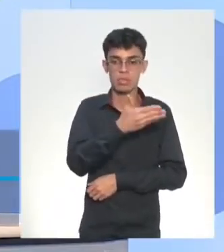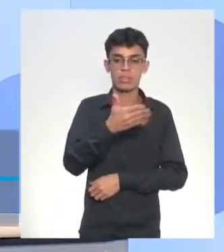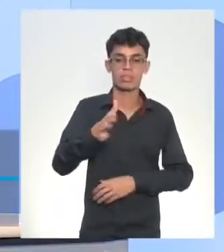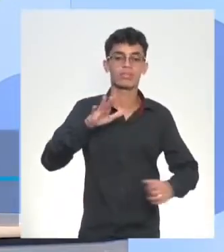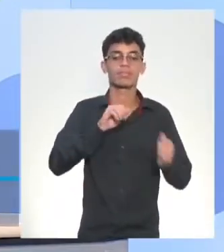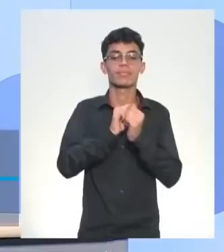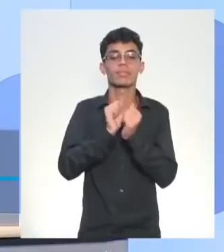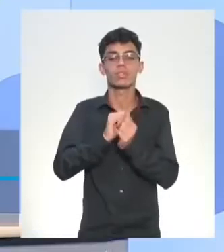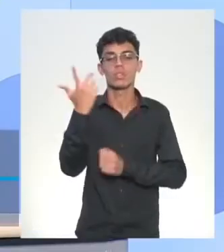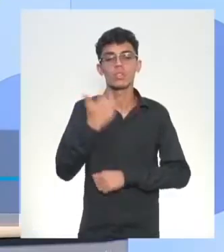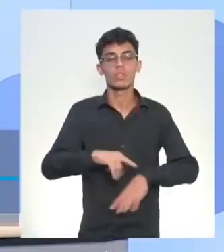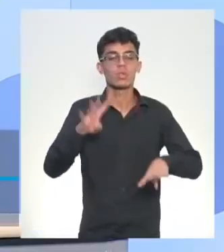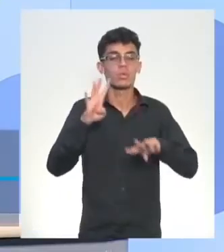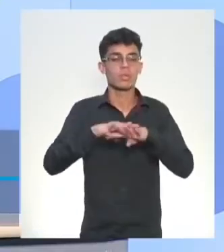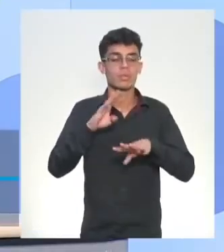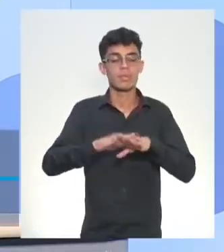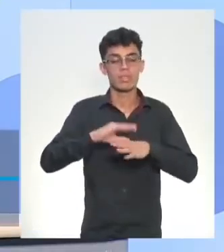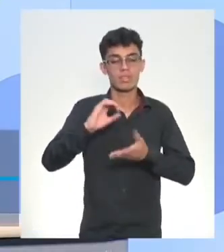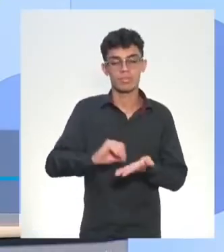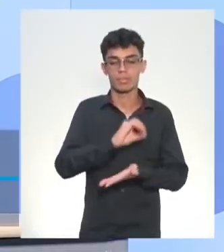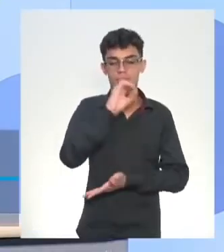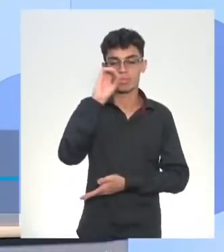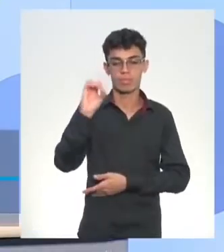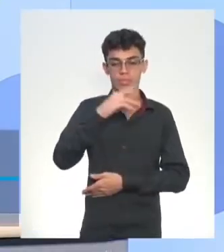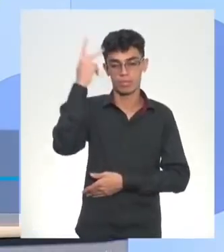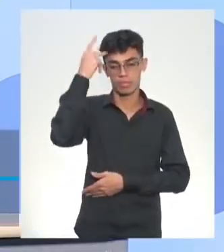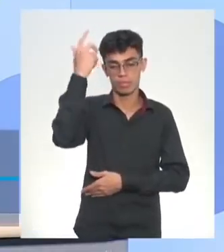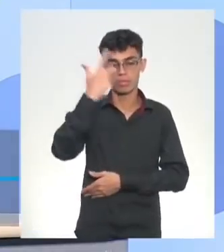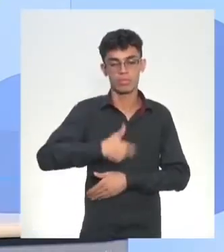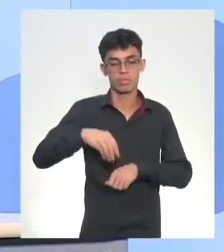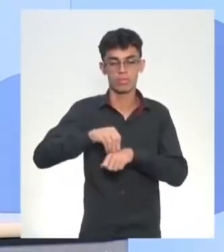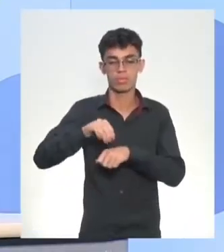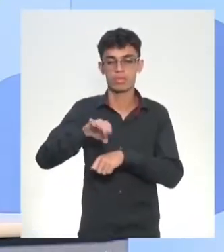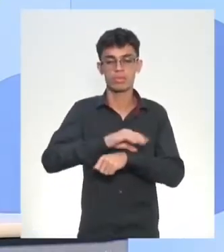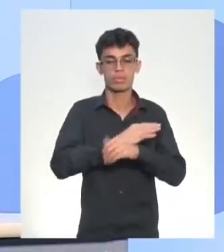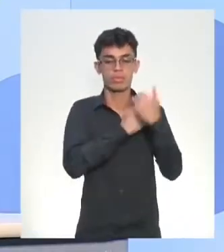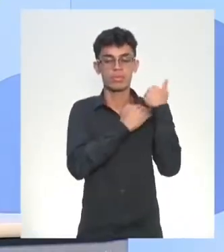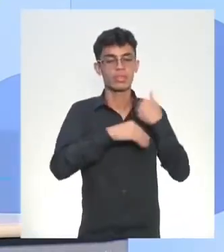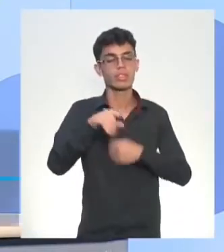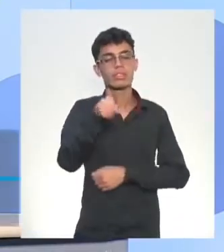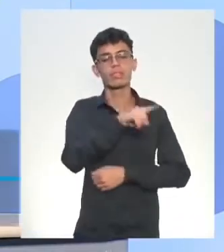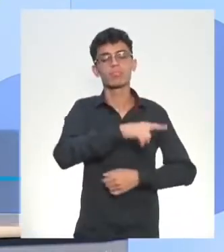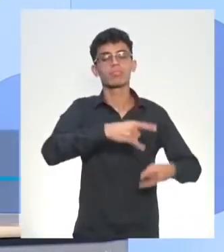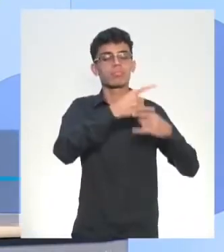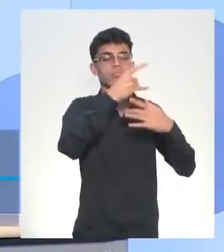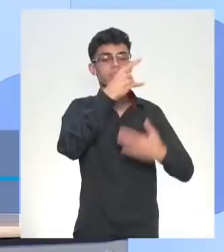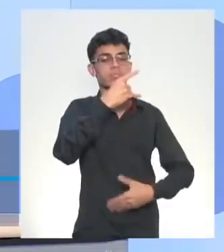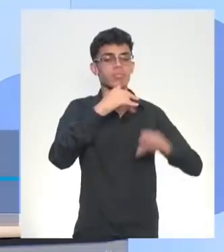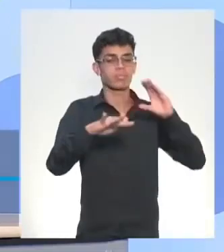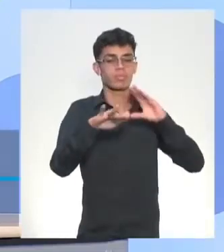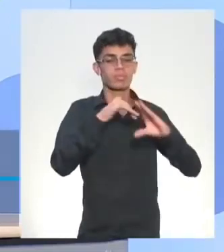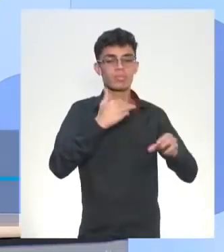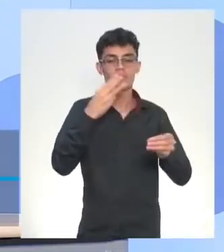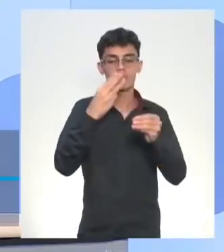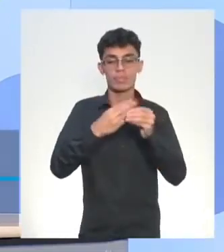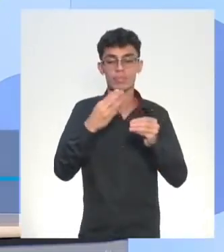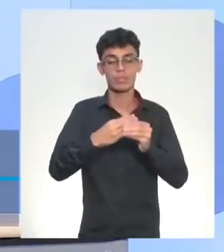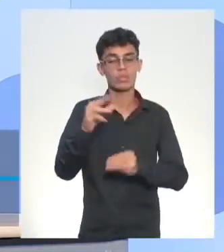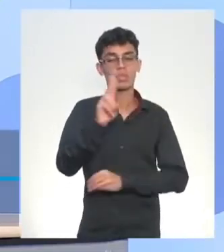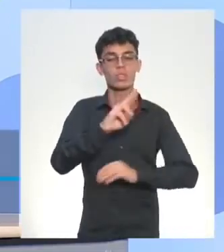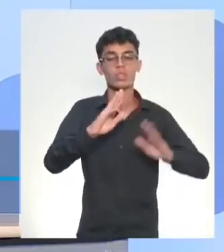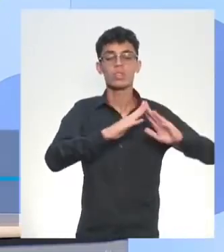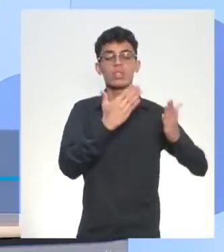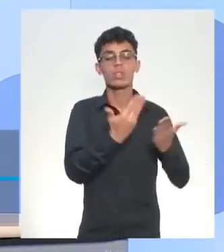da Educação de São Paulo. Vou moderar a aula aqui, vocês mandem os vossos recados, né? Coloca o município, o nome da escola que você está falando,